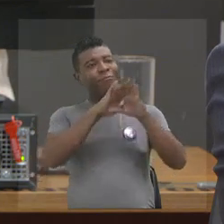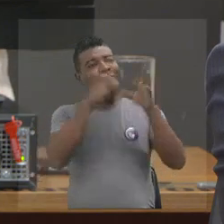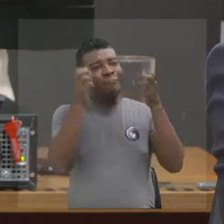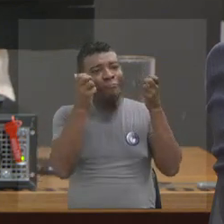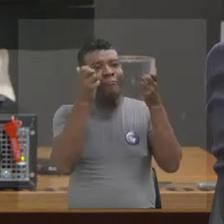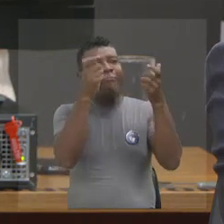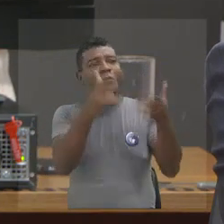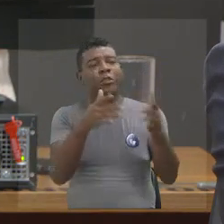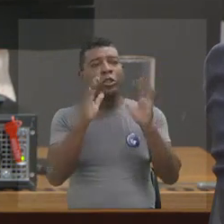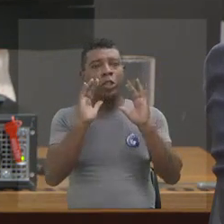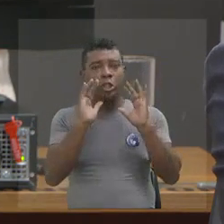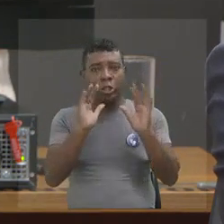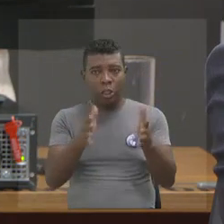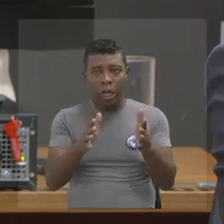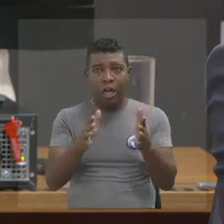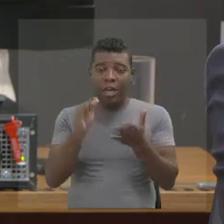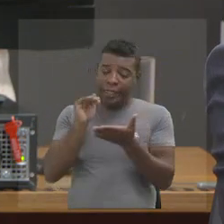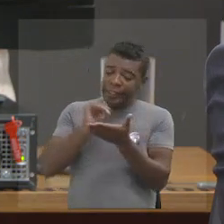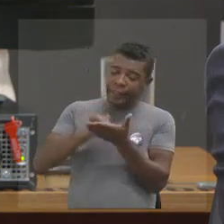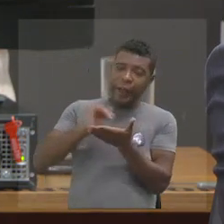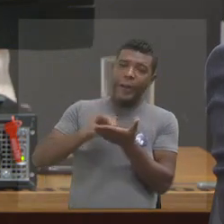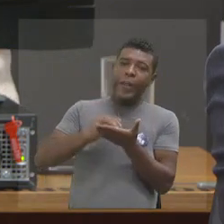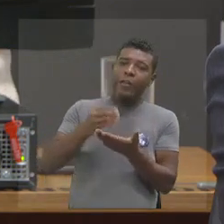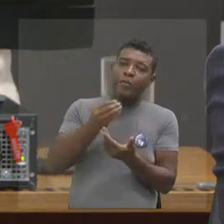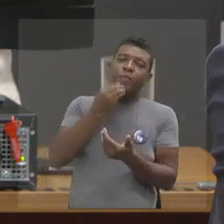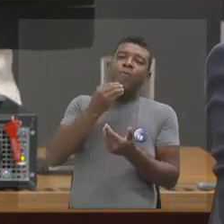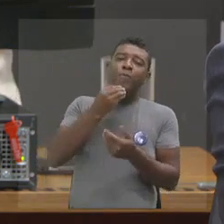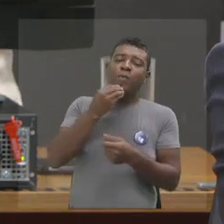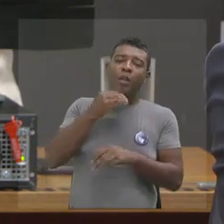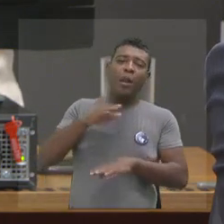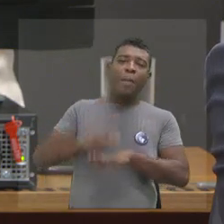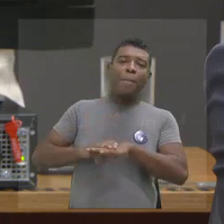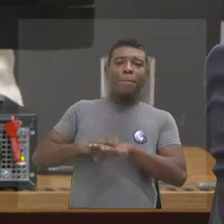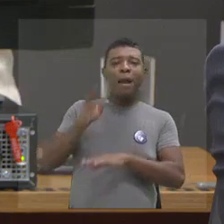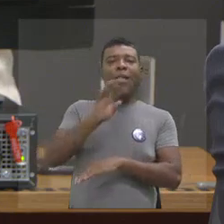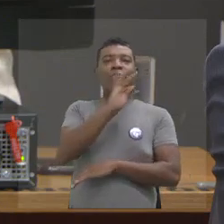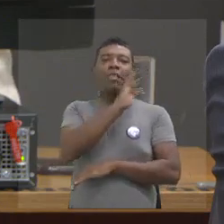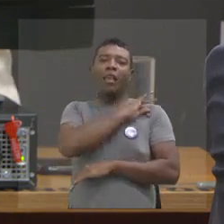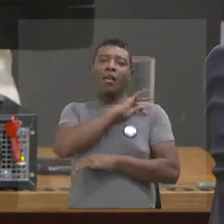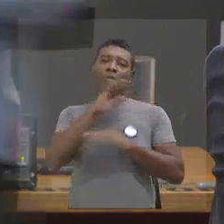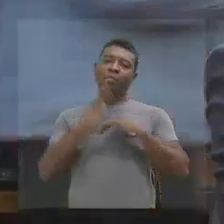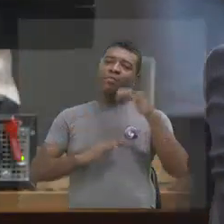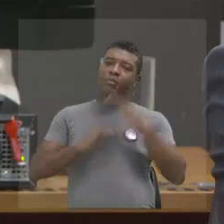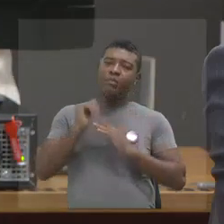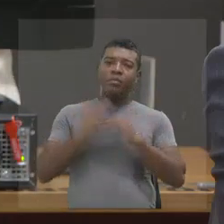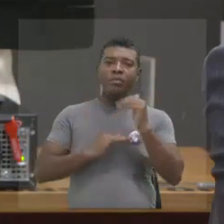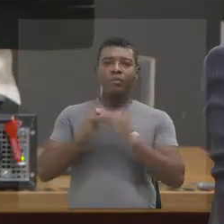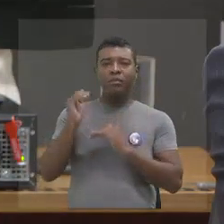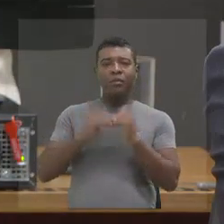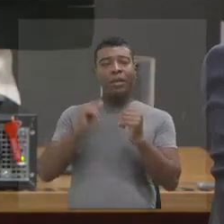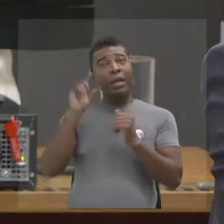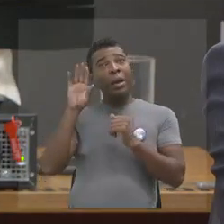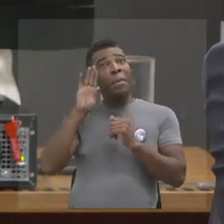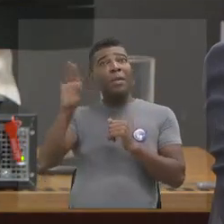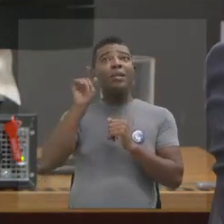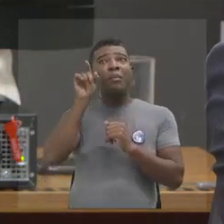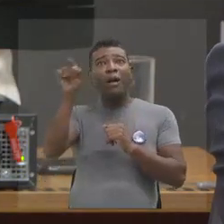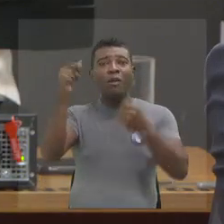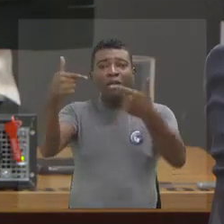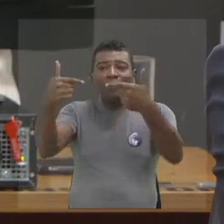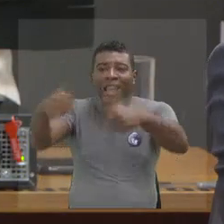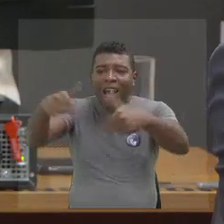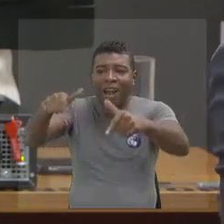realmente ter mais técnicos somente lá nas pontas para que possa agilizar